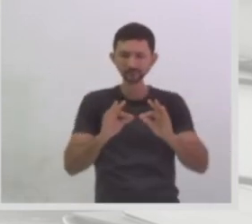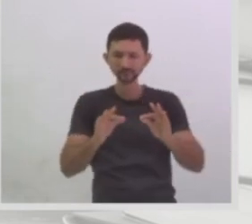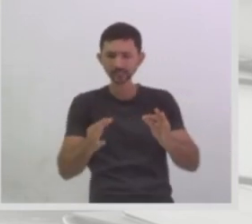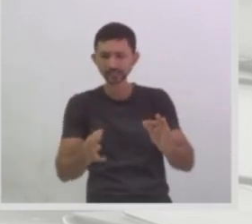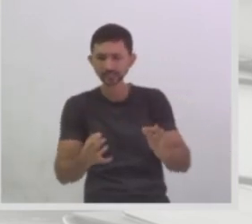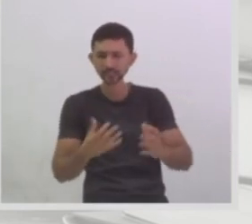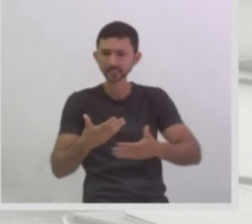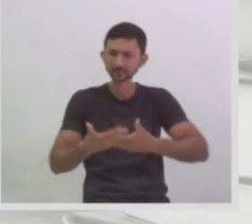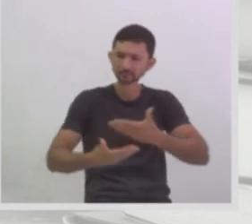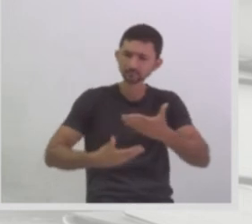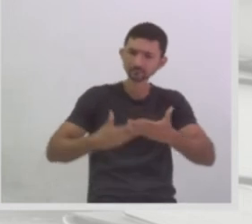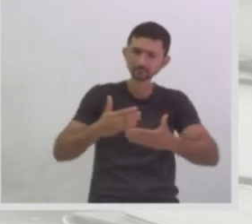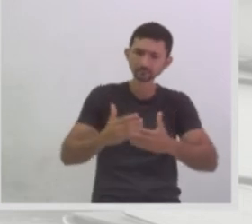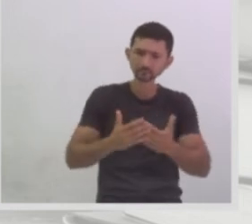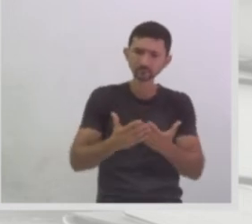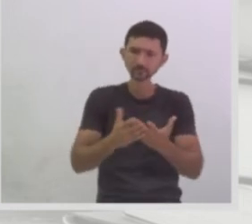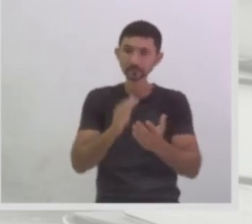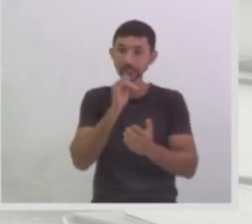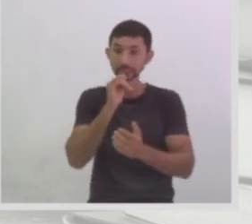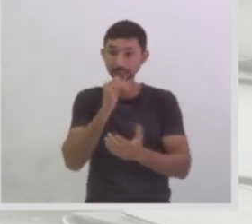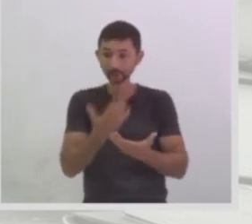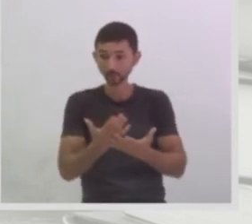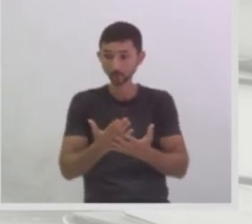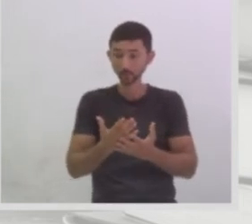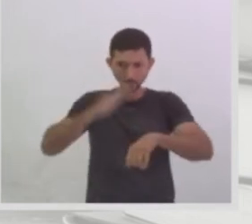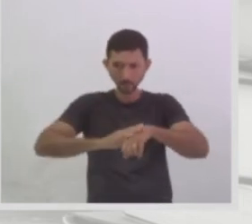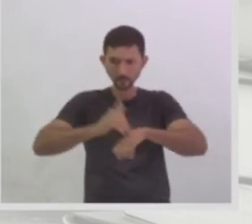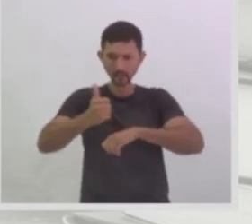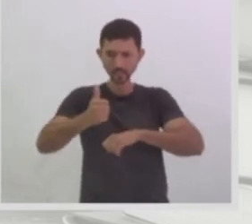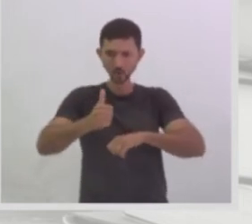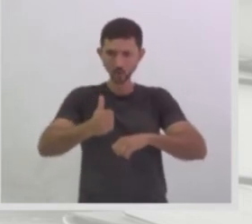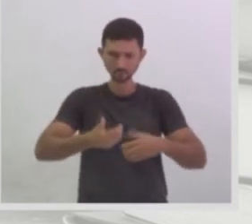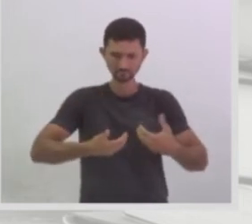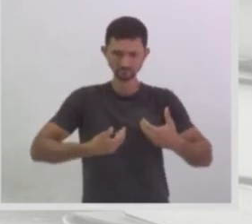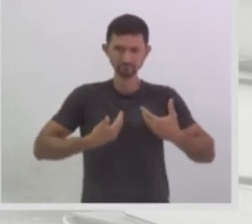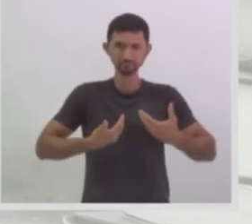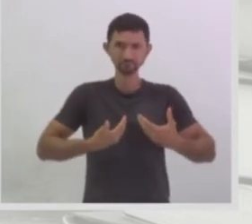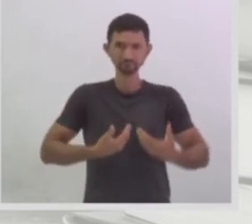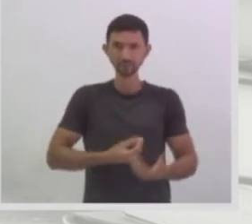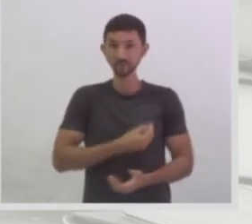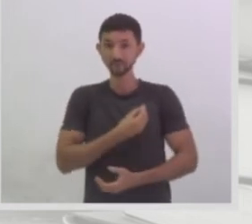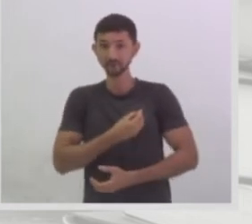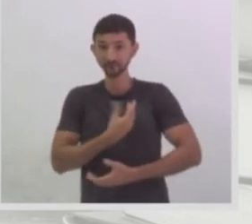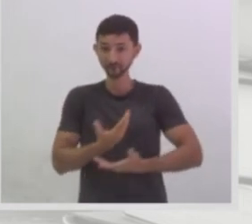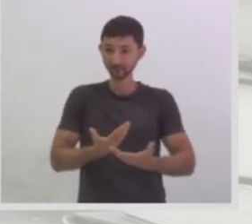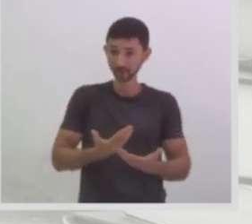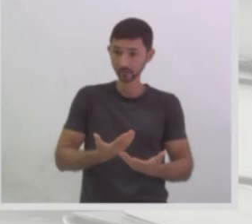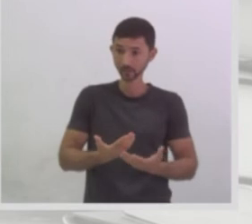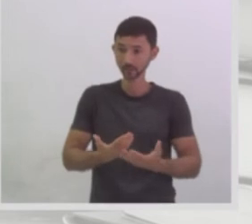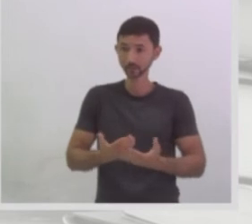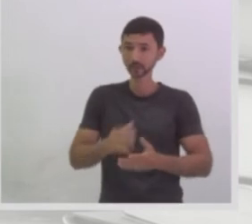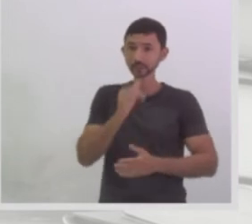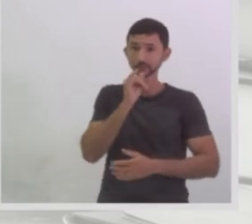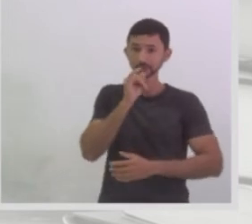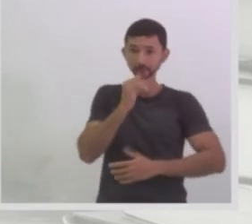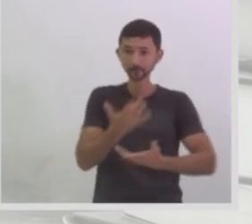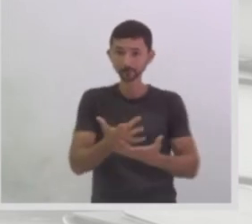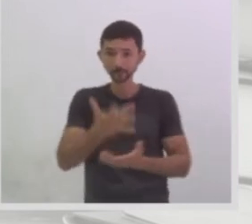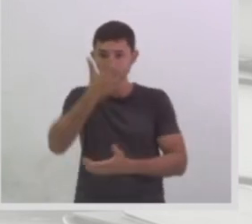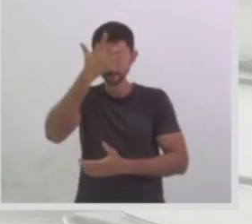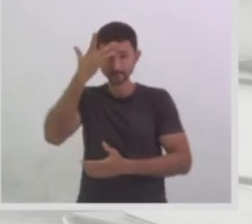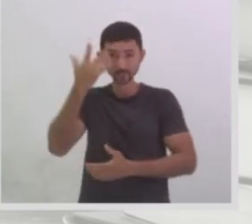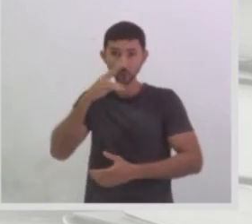que alguns indivíduos fossem mais aptos a sobreviver. A longo prazo, sobreviveriam apenas os indivíduos de